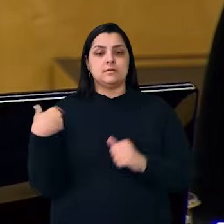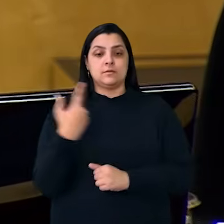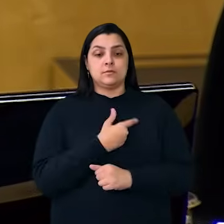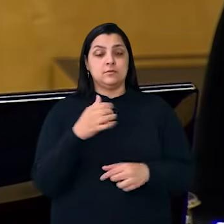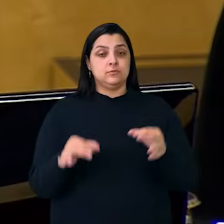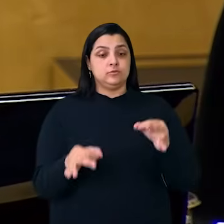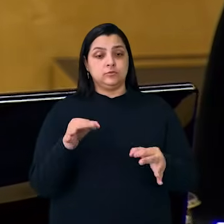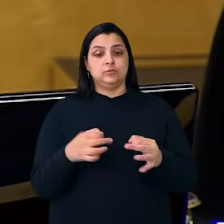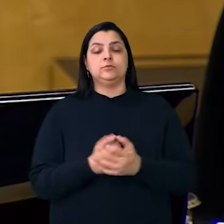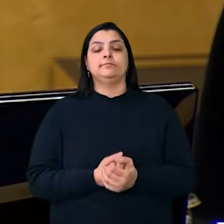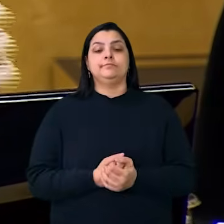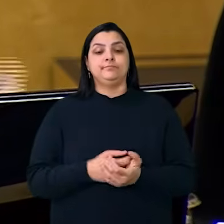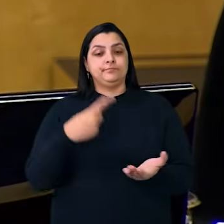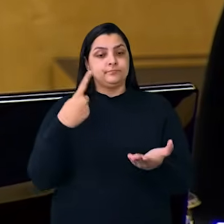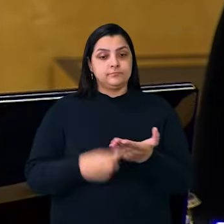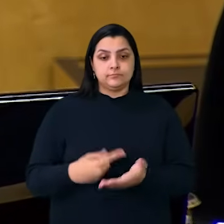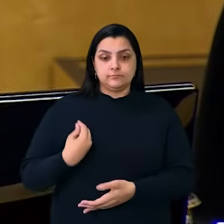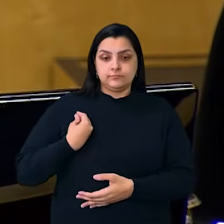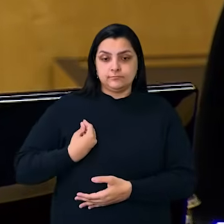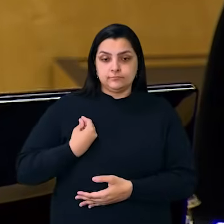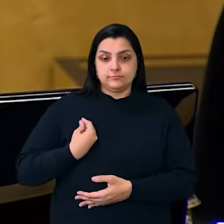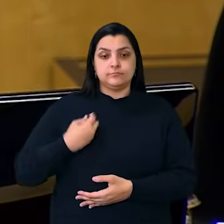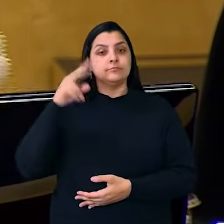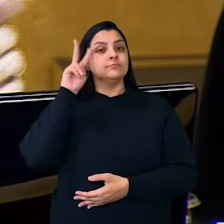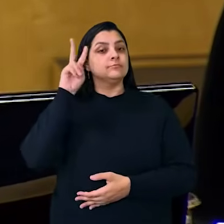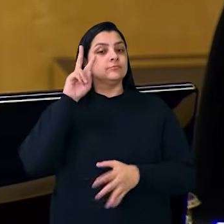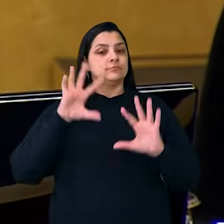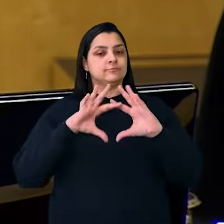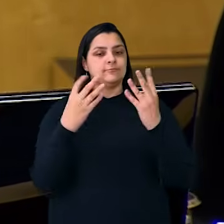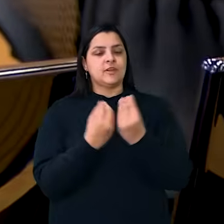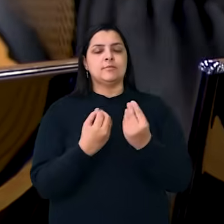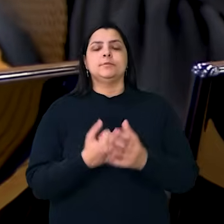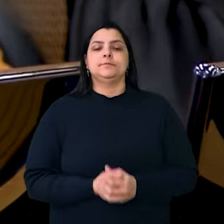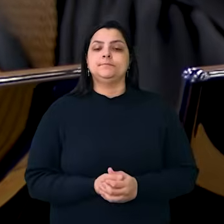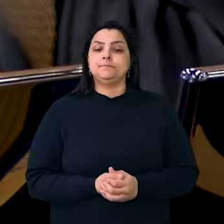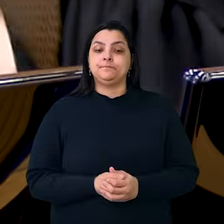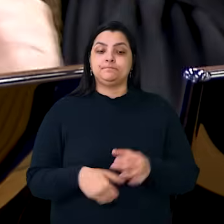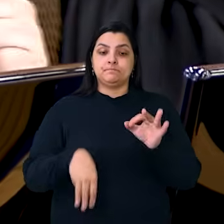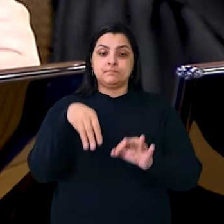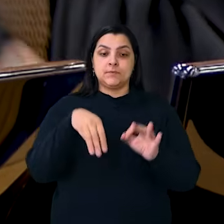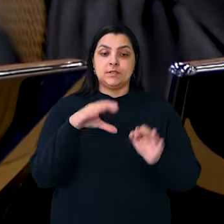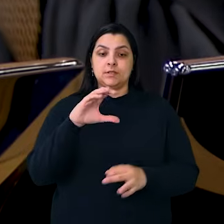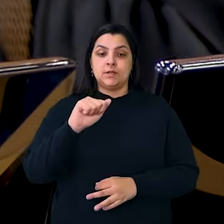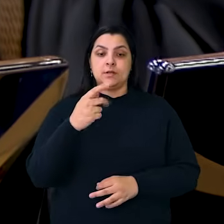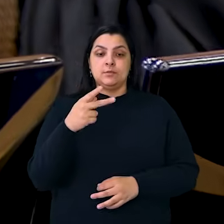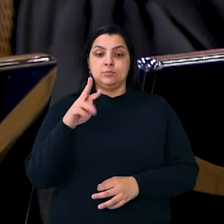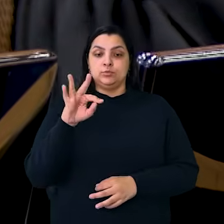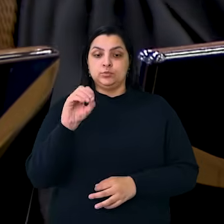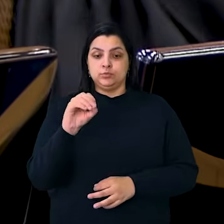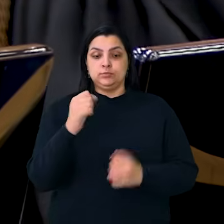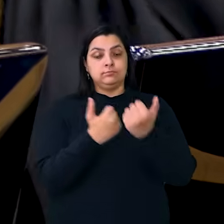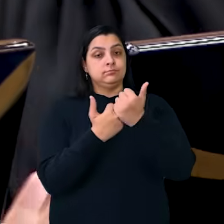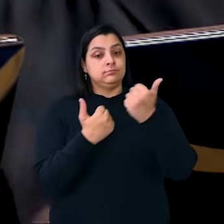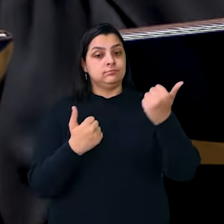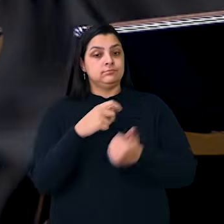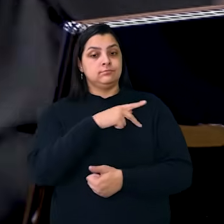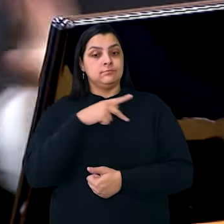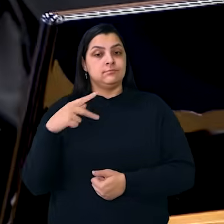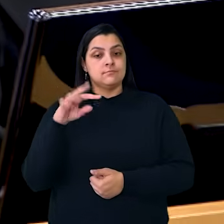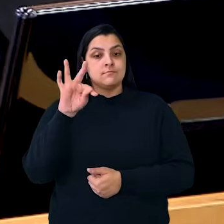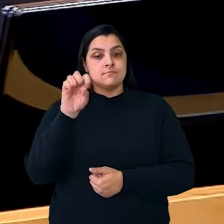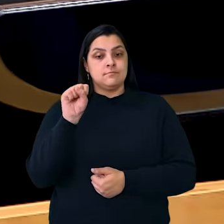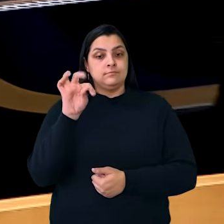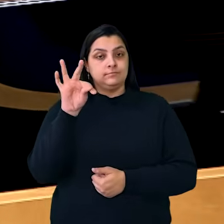com a nossa justiça, um compromisso de vida e de história de família. Já o ministro Caputo Bastos será o vice-presidente